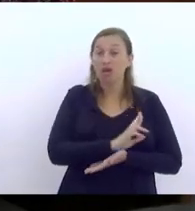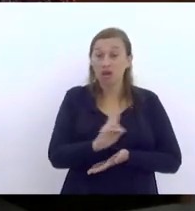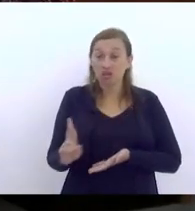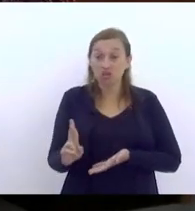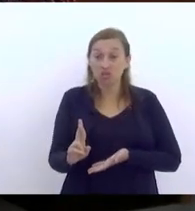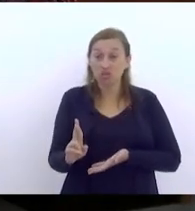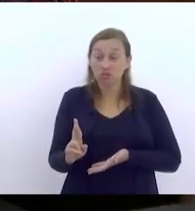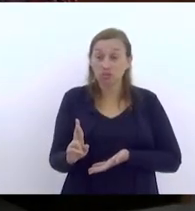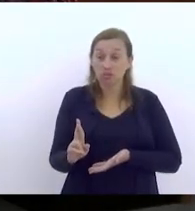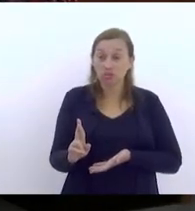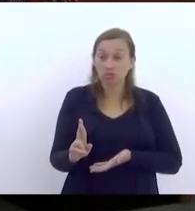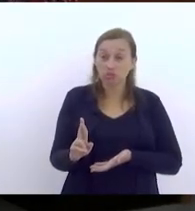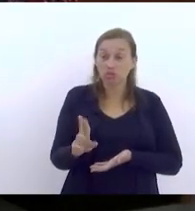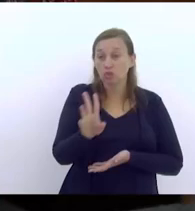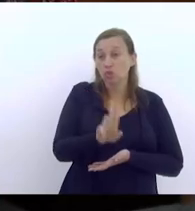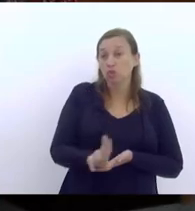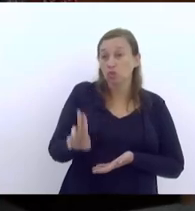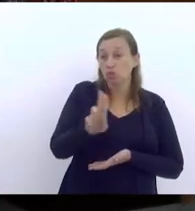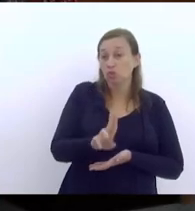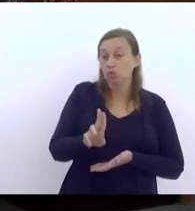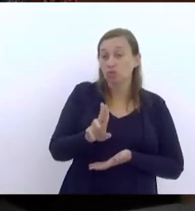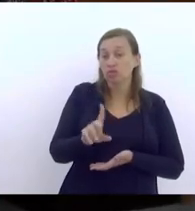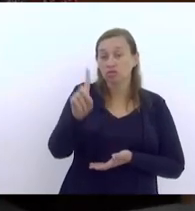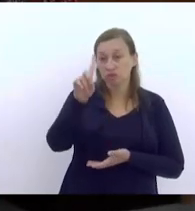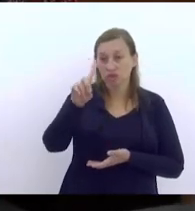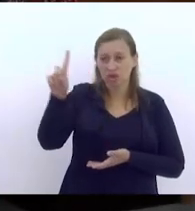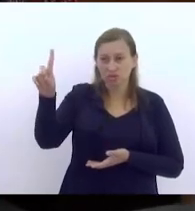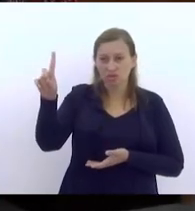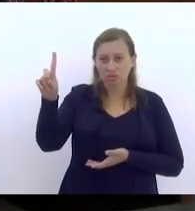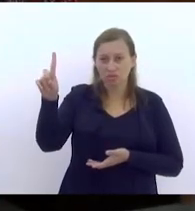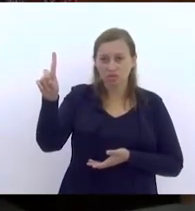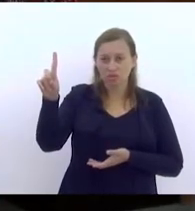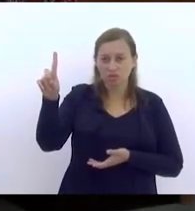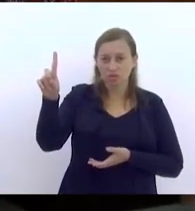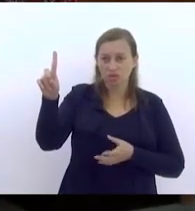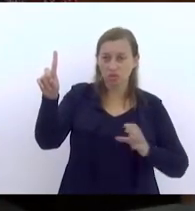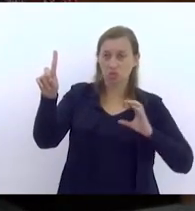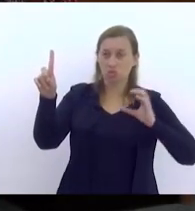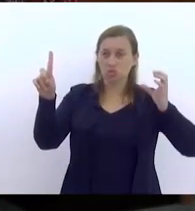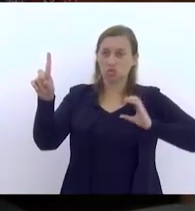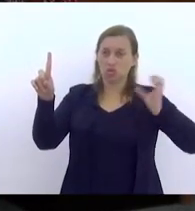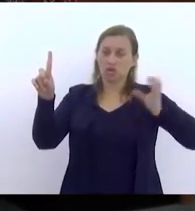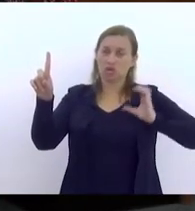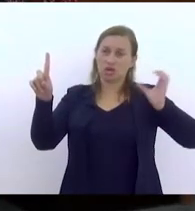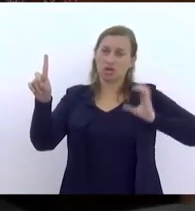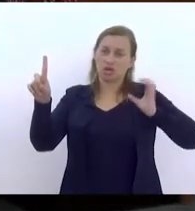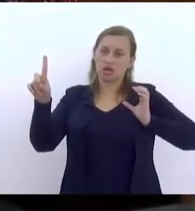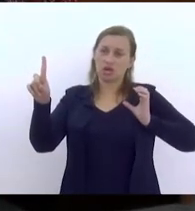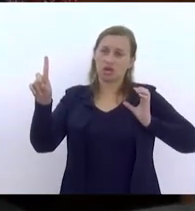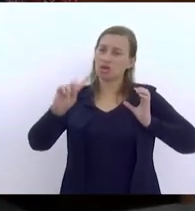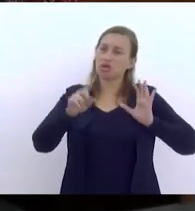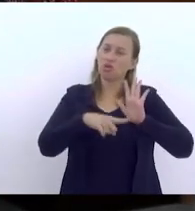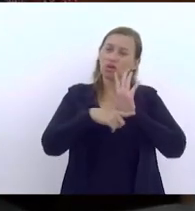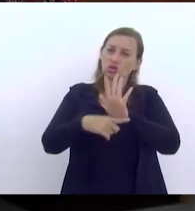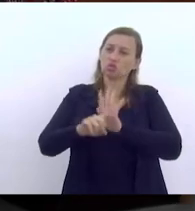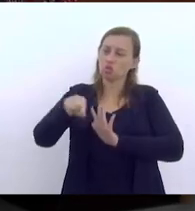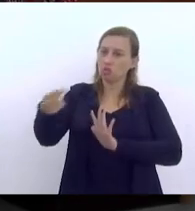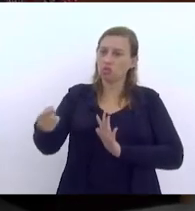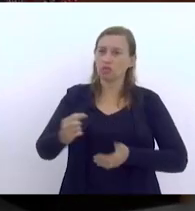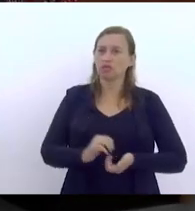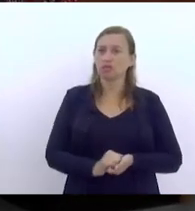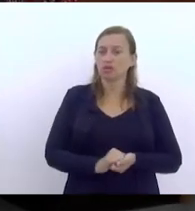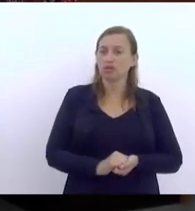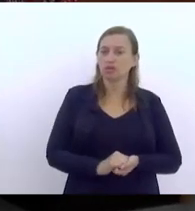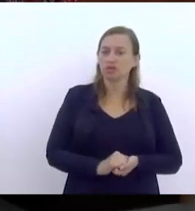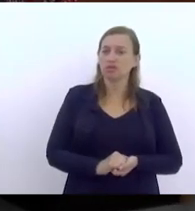religiões que se utilizam de Deus, se enriquecem e não ajudam o próximo, e